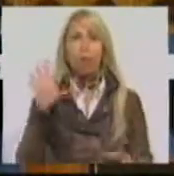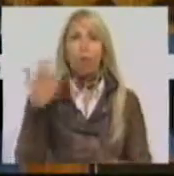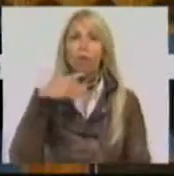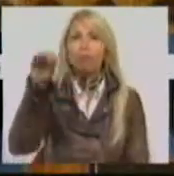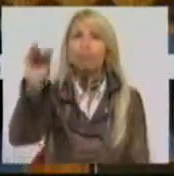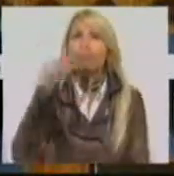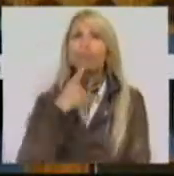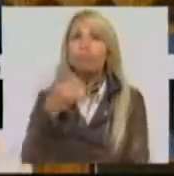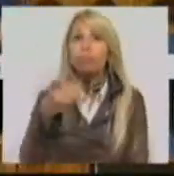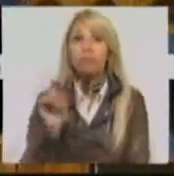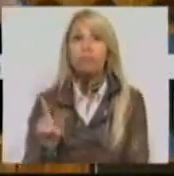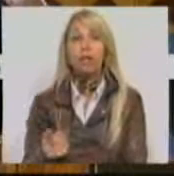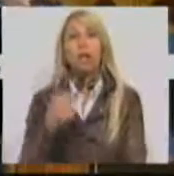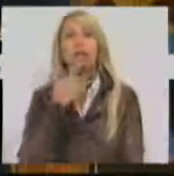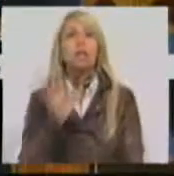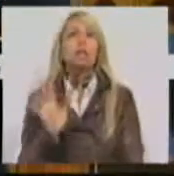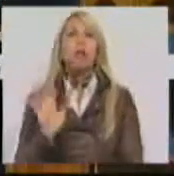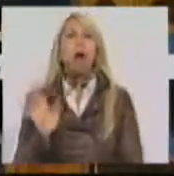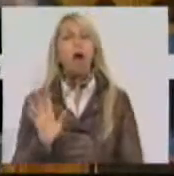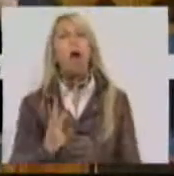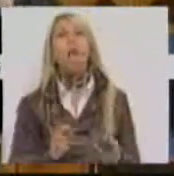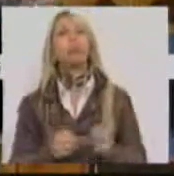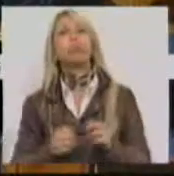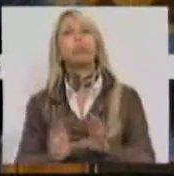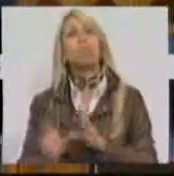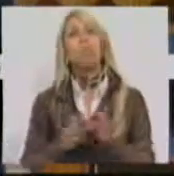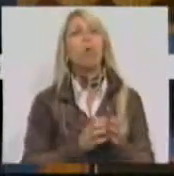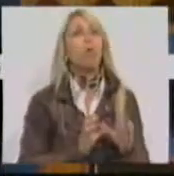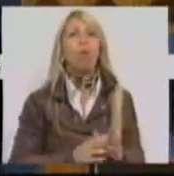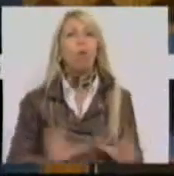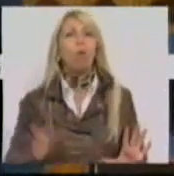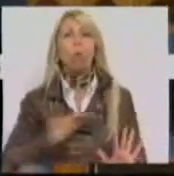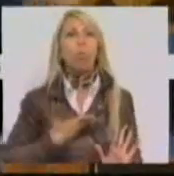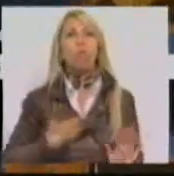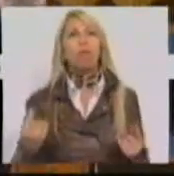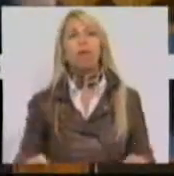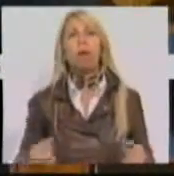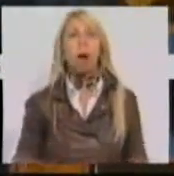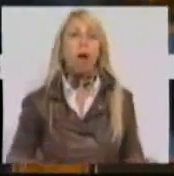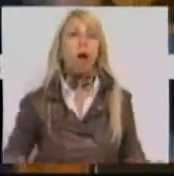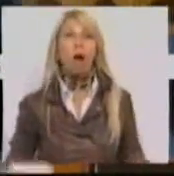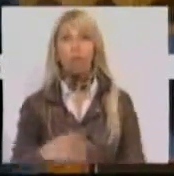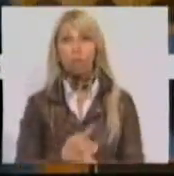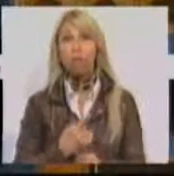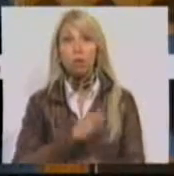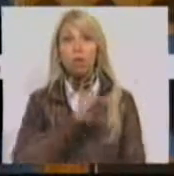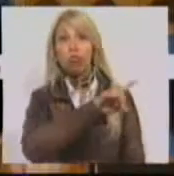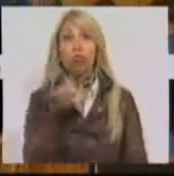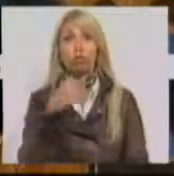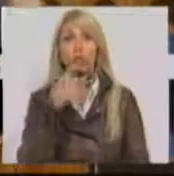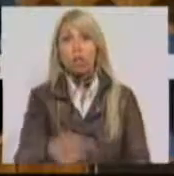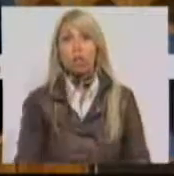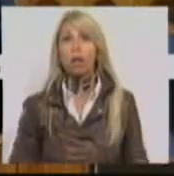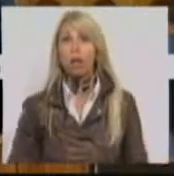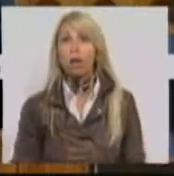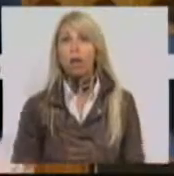isso, diz que não quer ter problemas com os operadores devedores, independentemente do que os senhores dizem. Portanto,